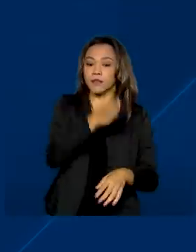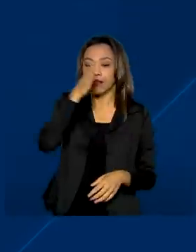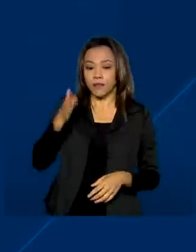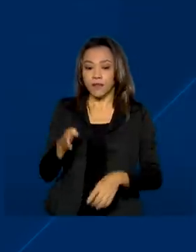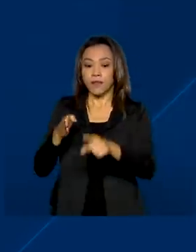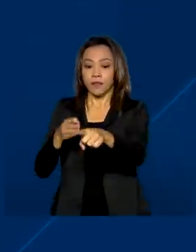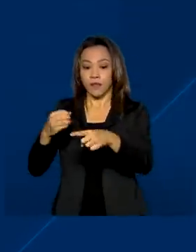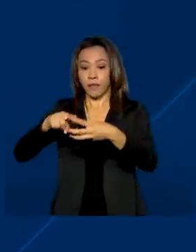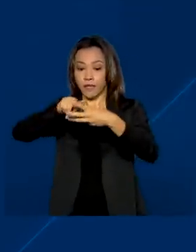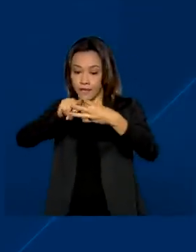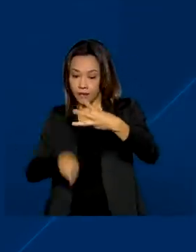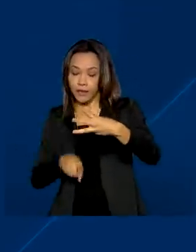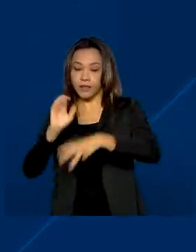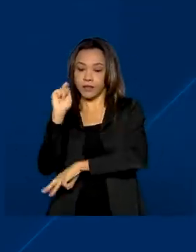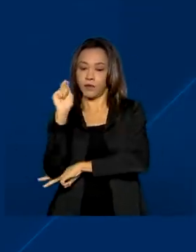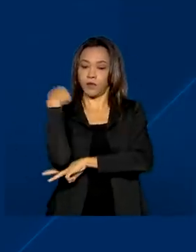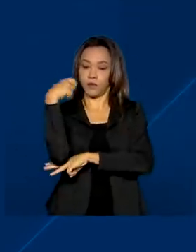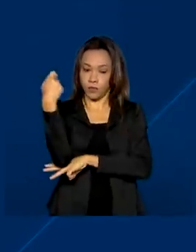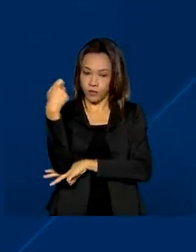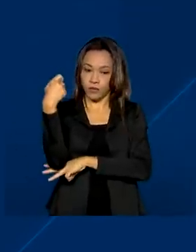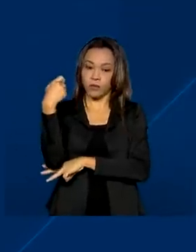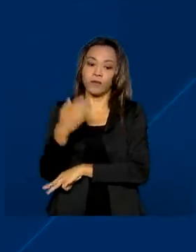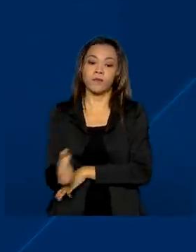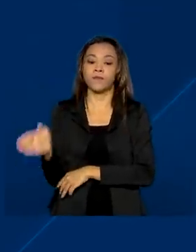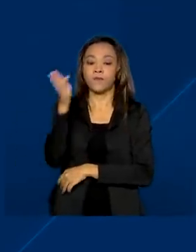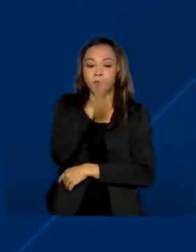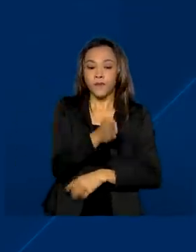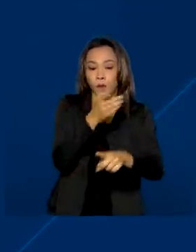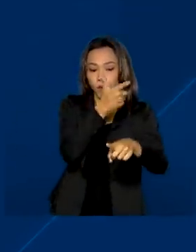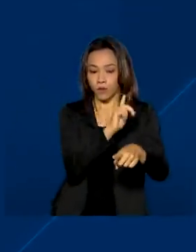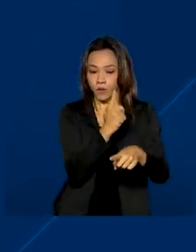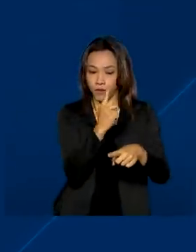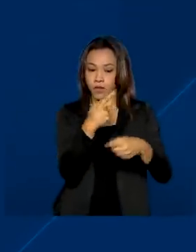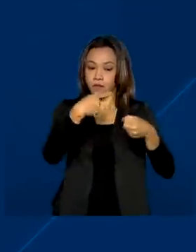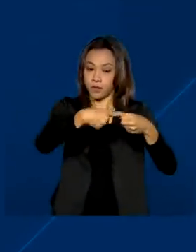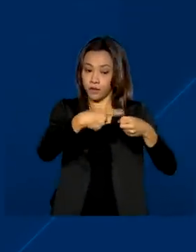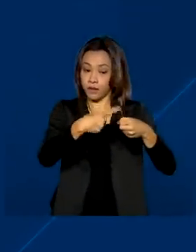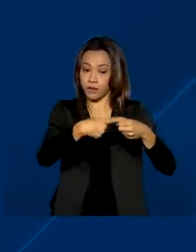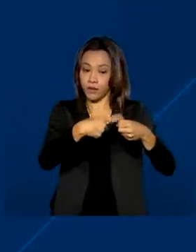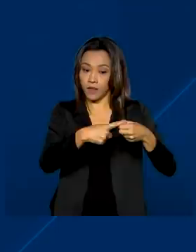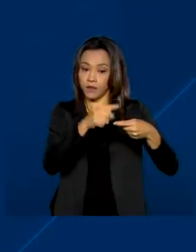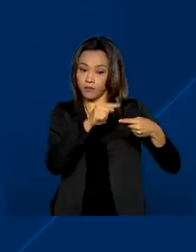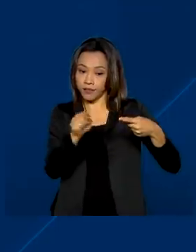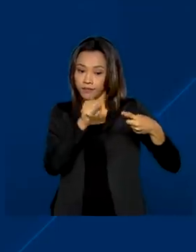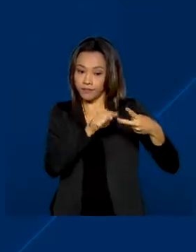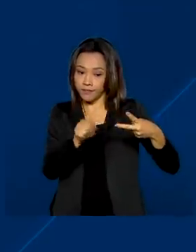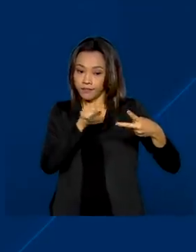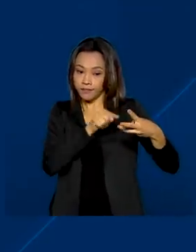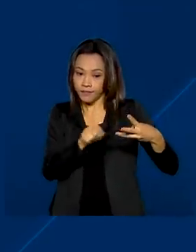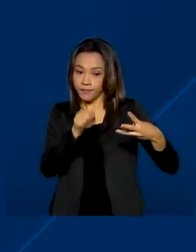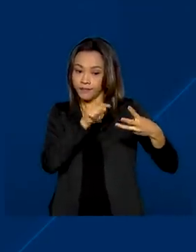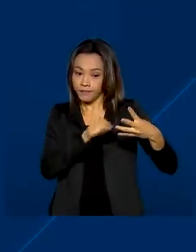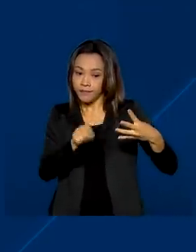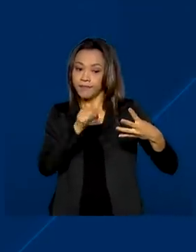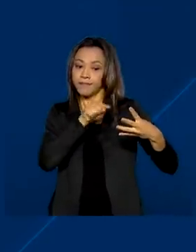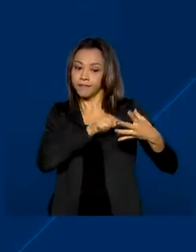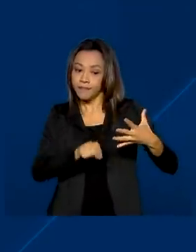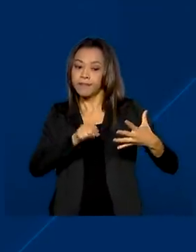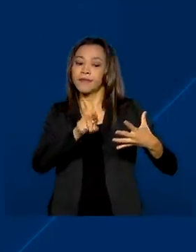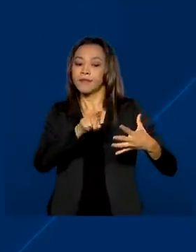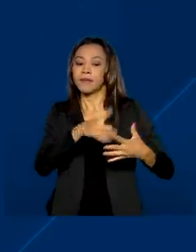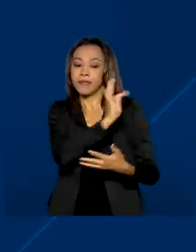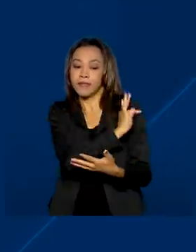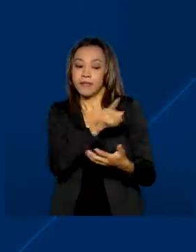Pelotas Uruguaiana e Bagé no Rio Grande do Sul de Goiânia em Goiás São Luiz em Imperatriz no Maranhão Teresina